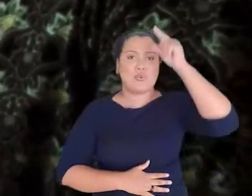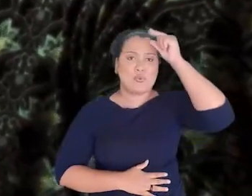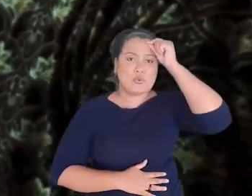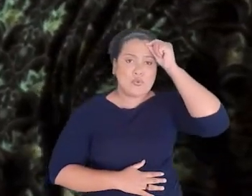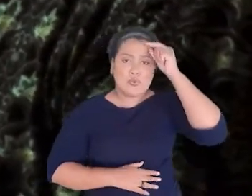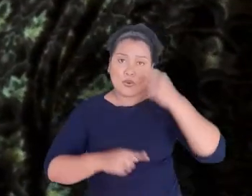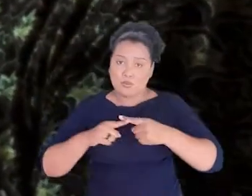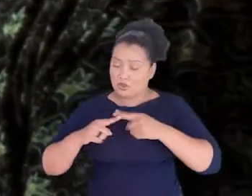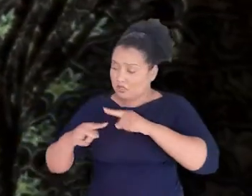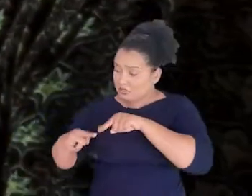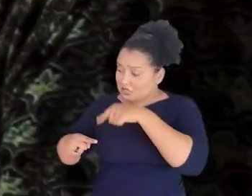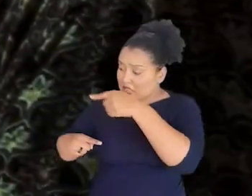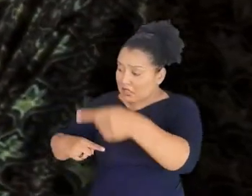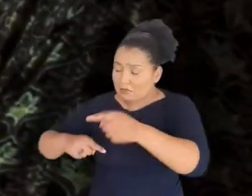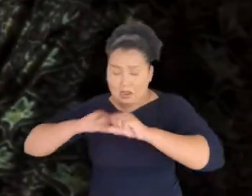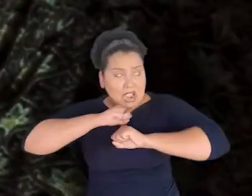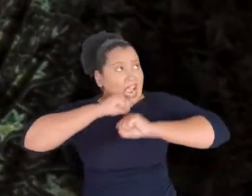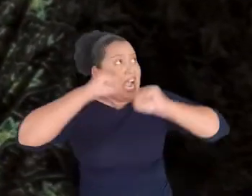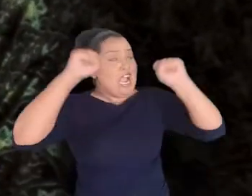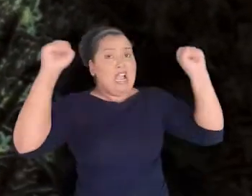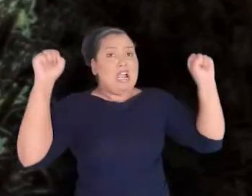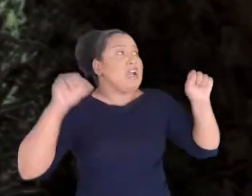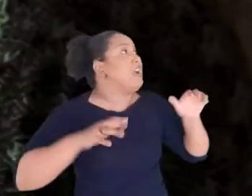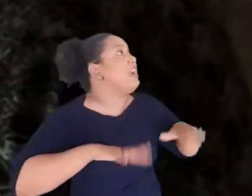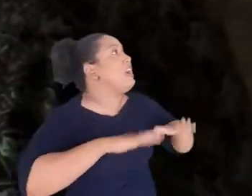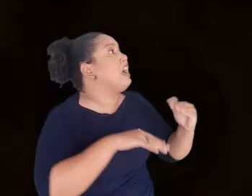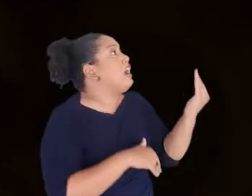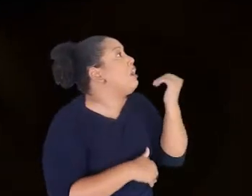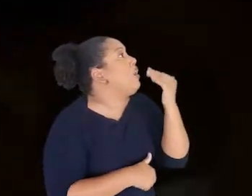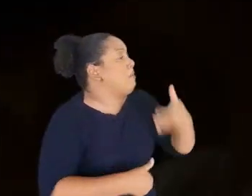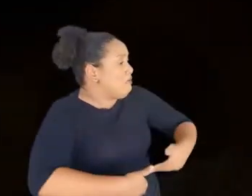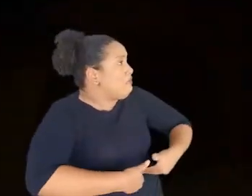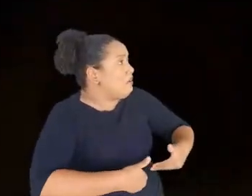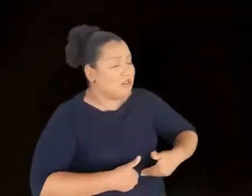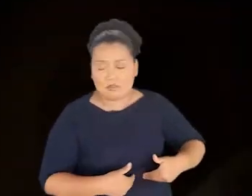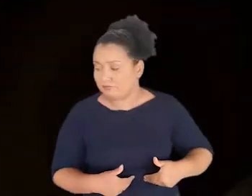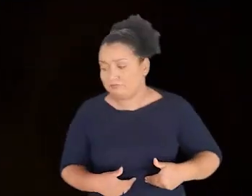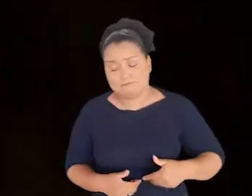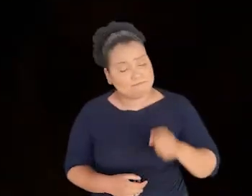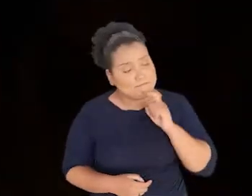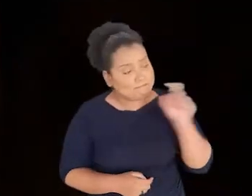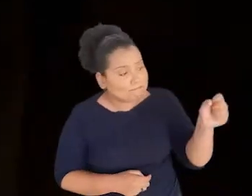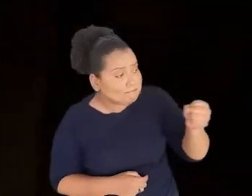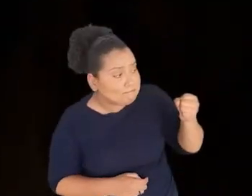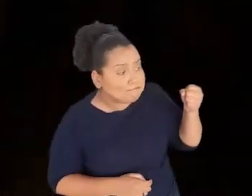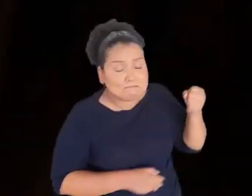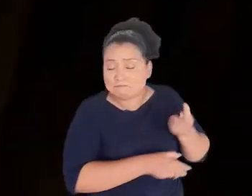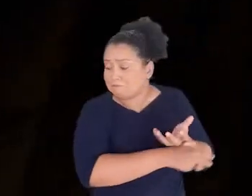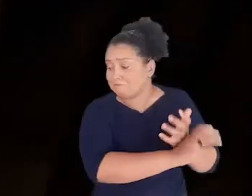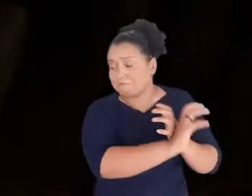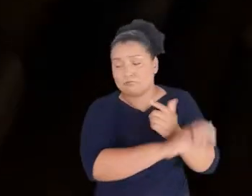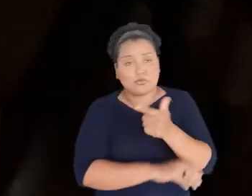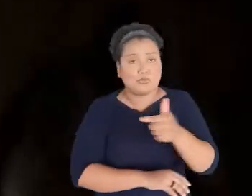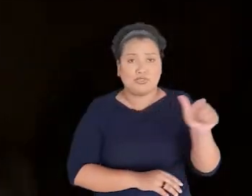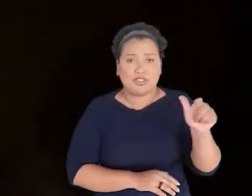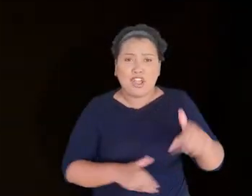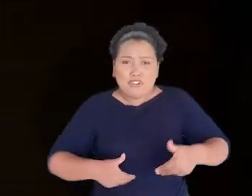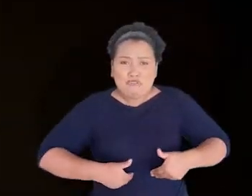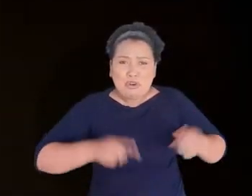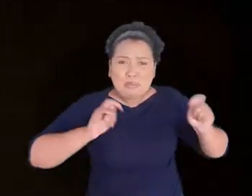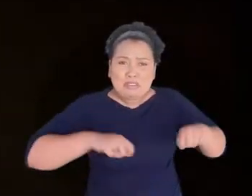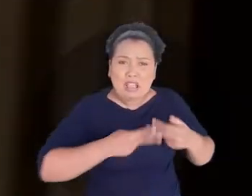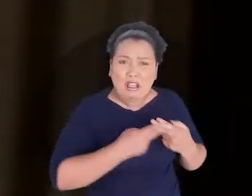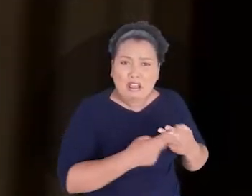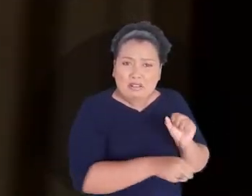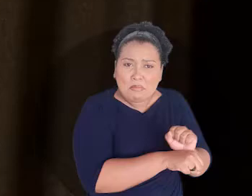Porque quando ele acordar, vai chorar de fome. E hoje não tem comida em casa. A fome não